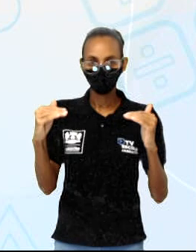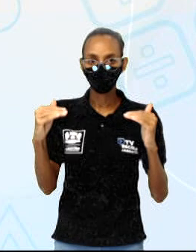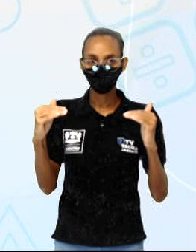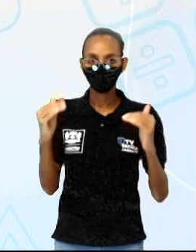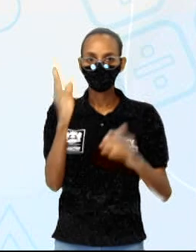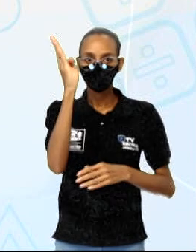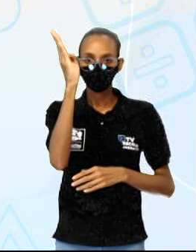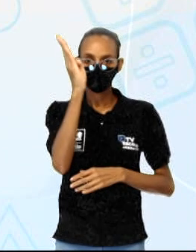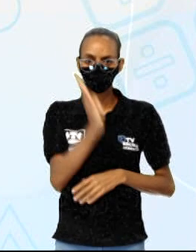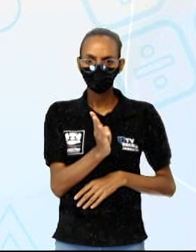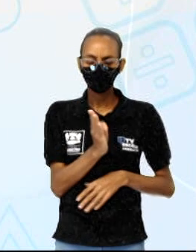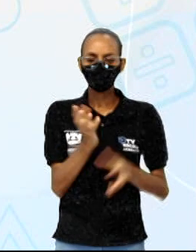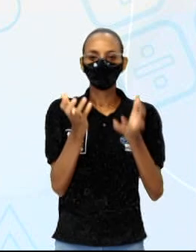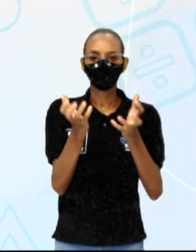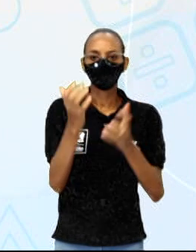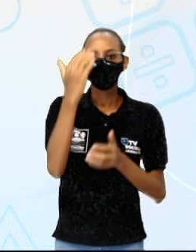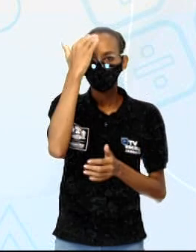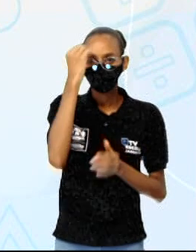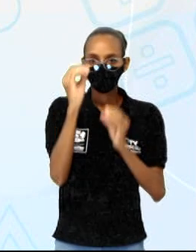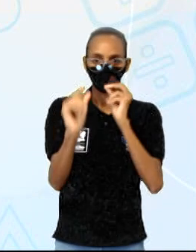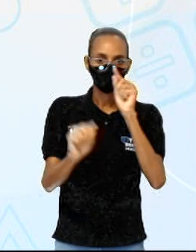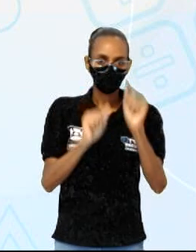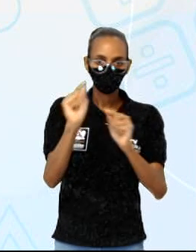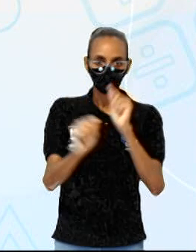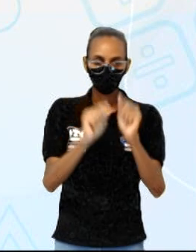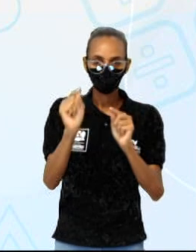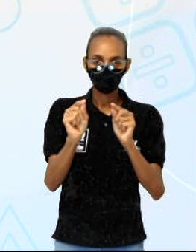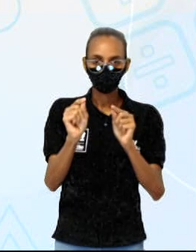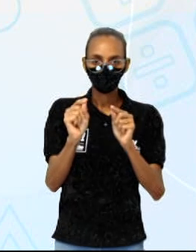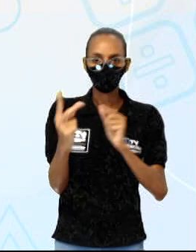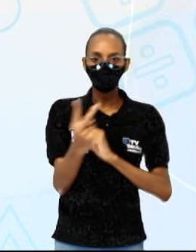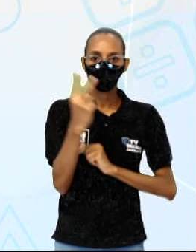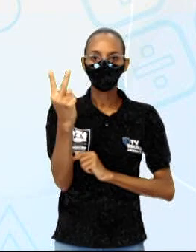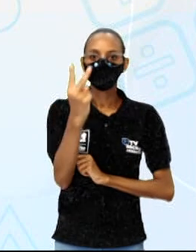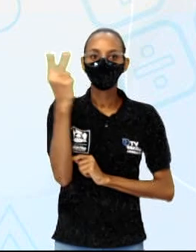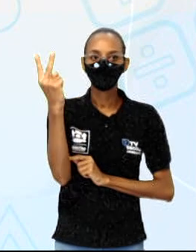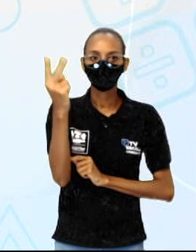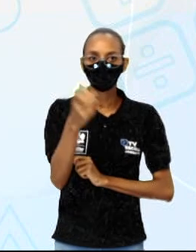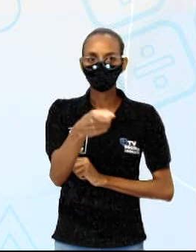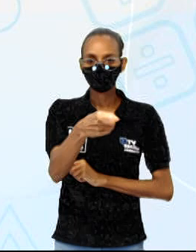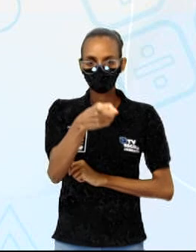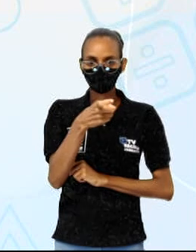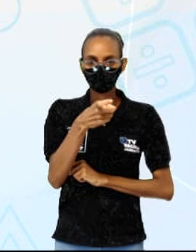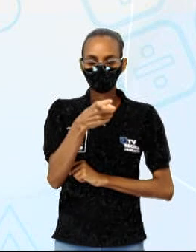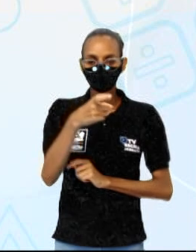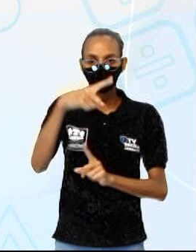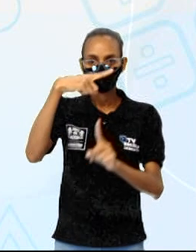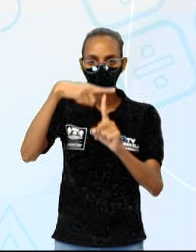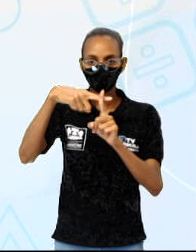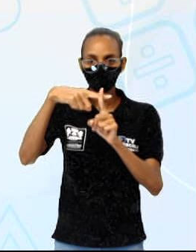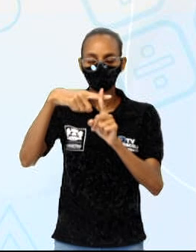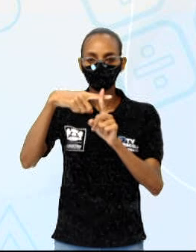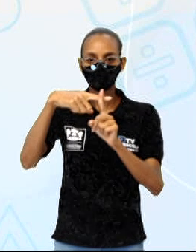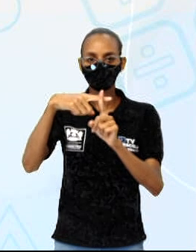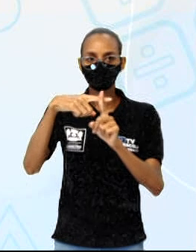Então eu quero saber o seguinte, o valor de X mais Y é igual a